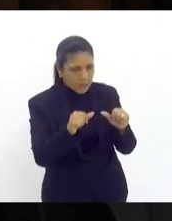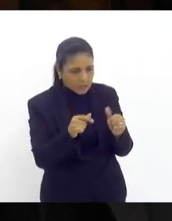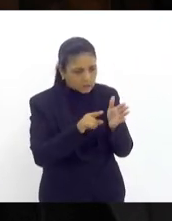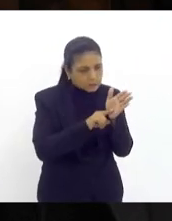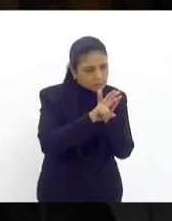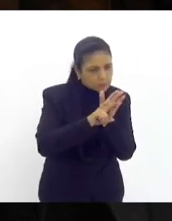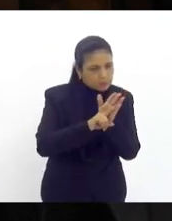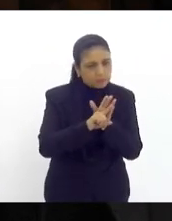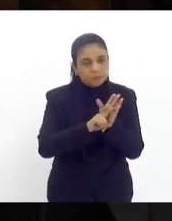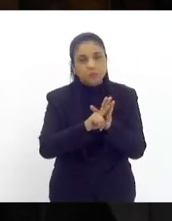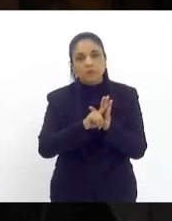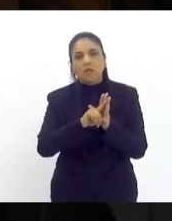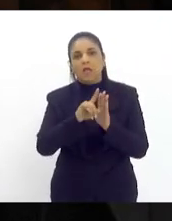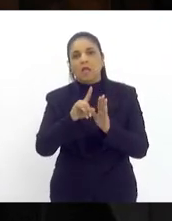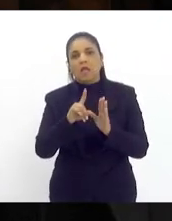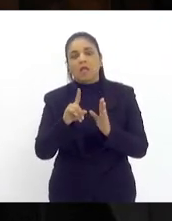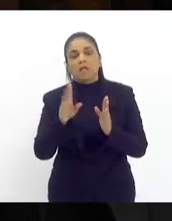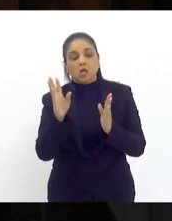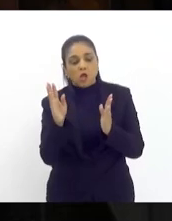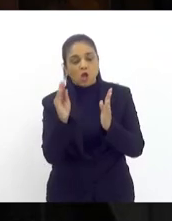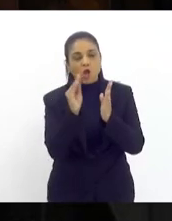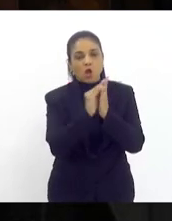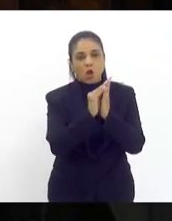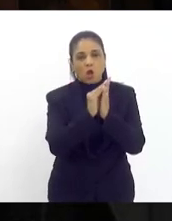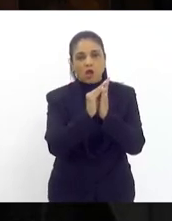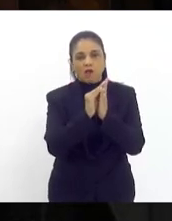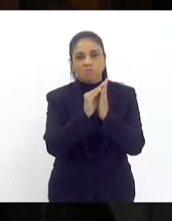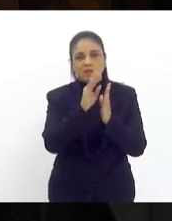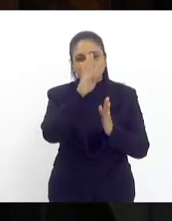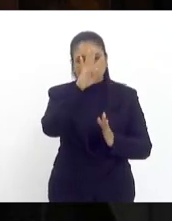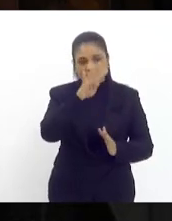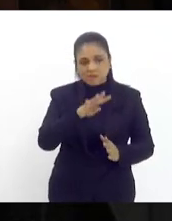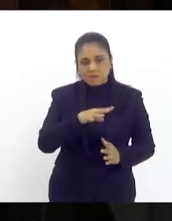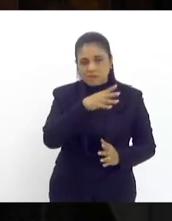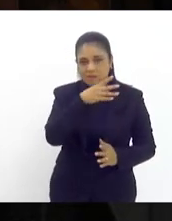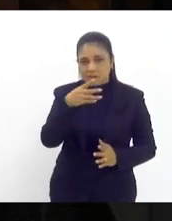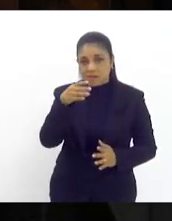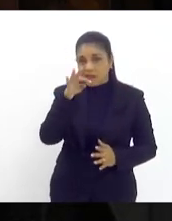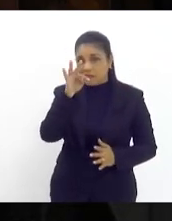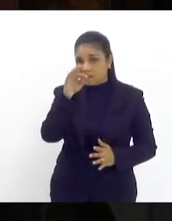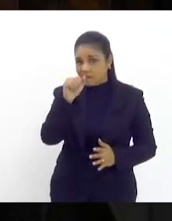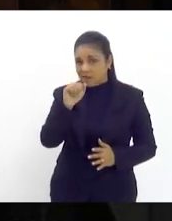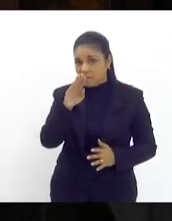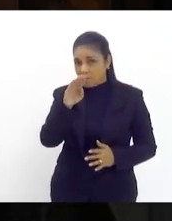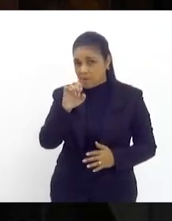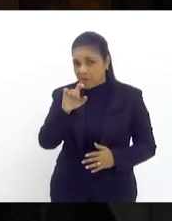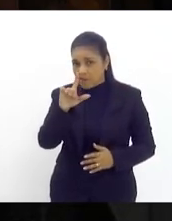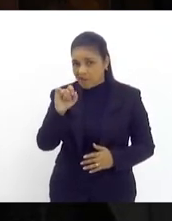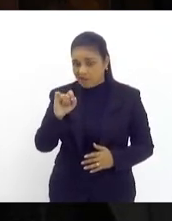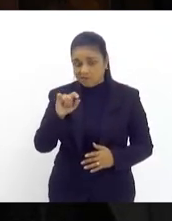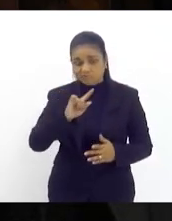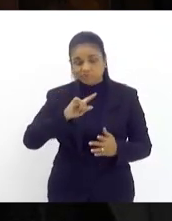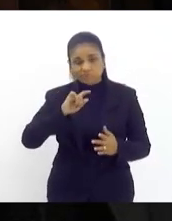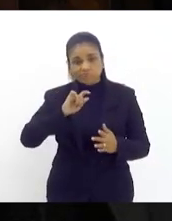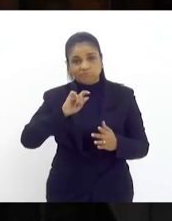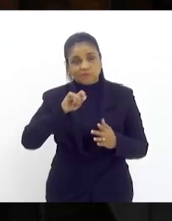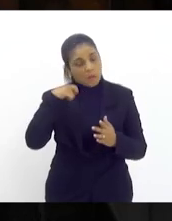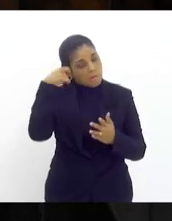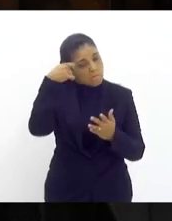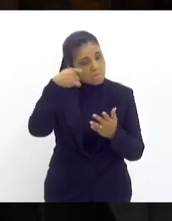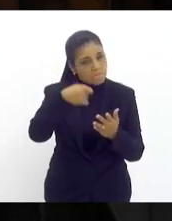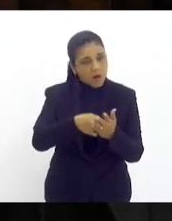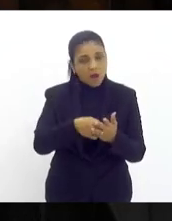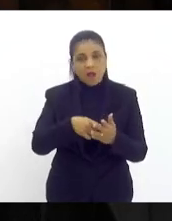coloca uma tabela onde ele define nessa tabela Os